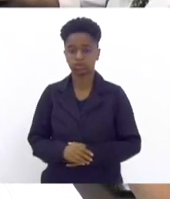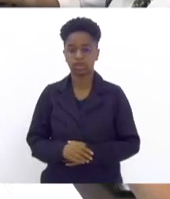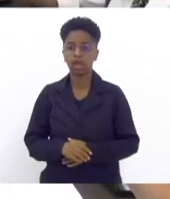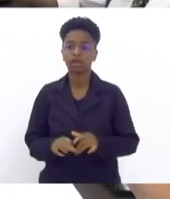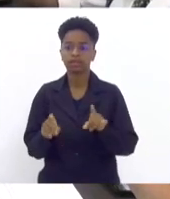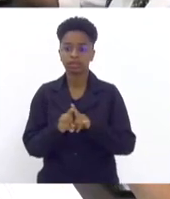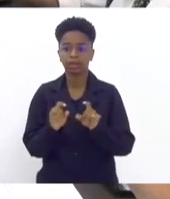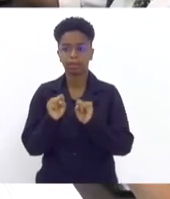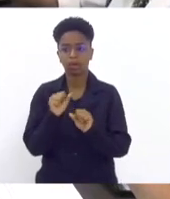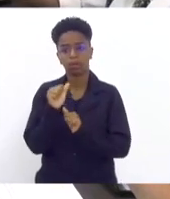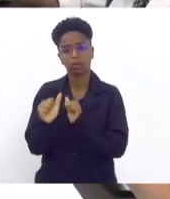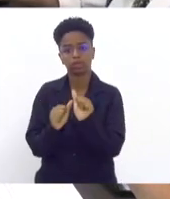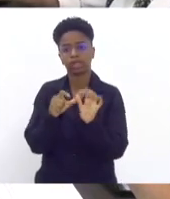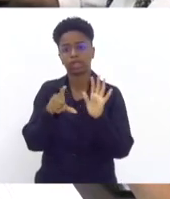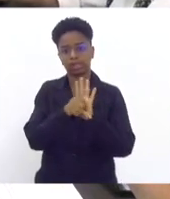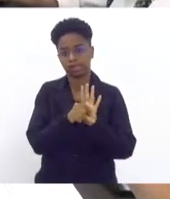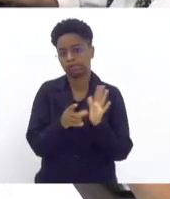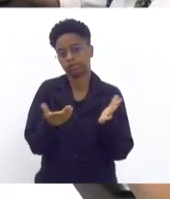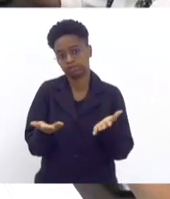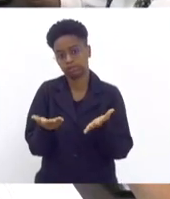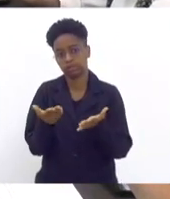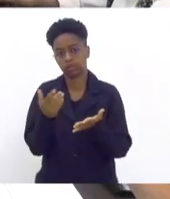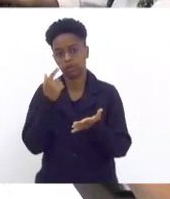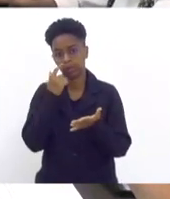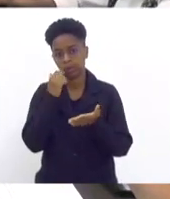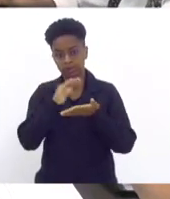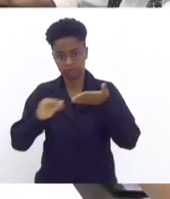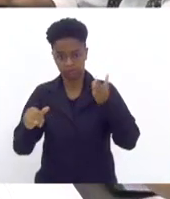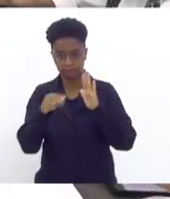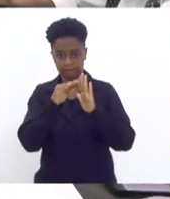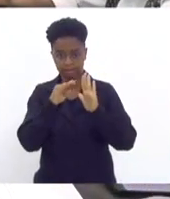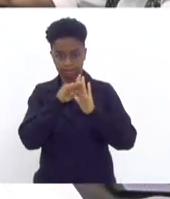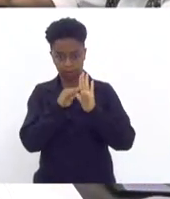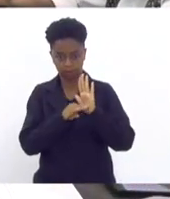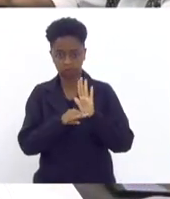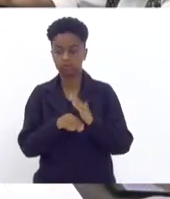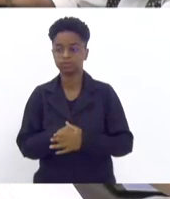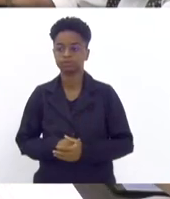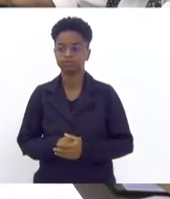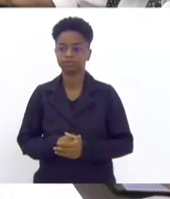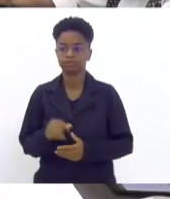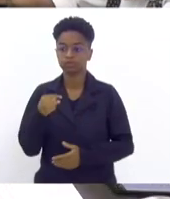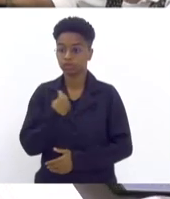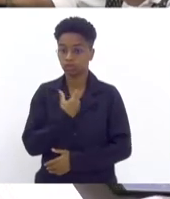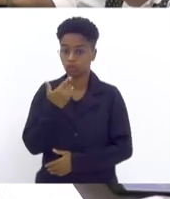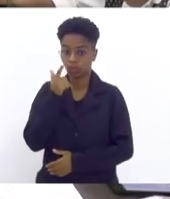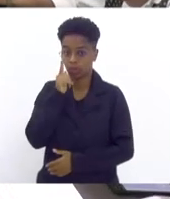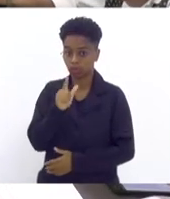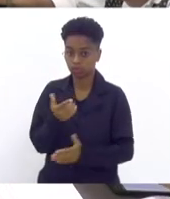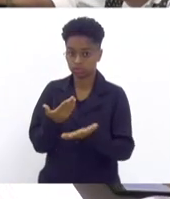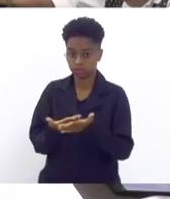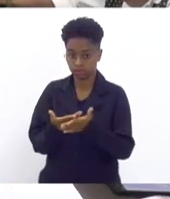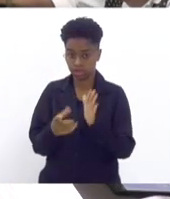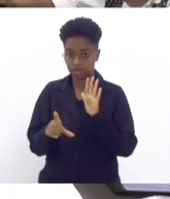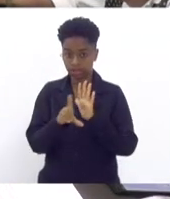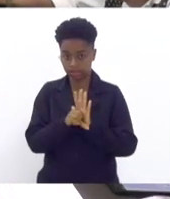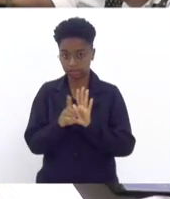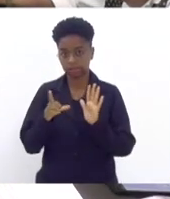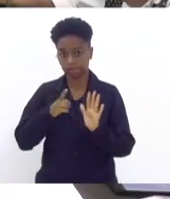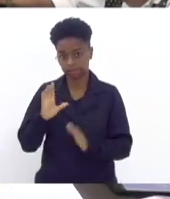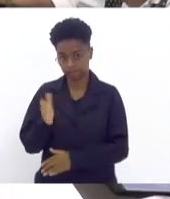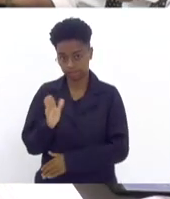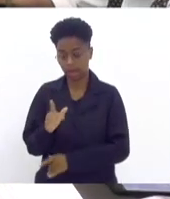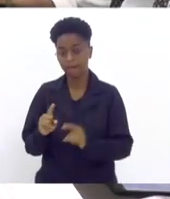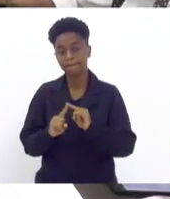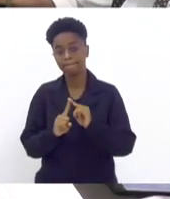de alterar a lei. De alterar a lei. Então, retirar de pauta. A gente conseguiu estudar essa lei, que já existe,